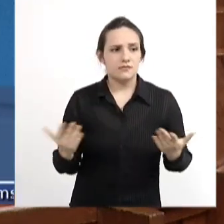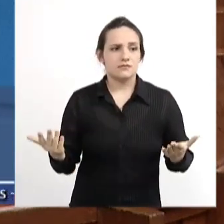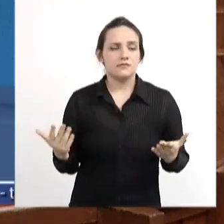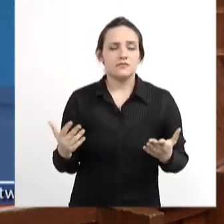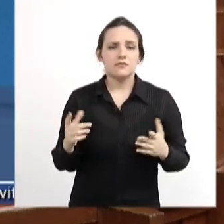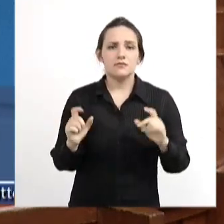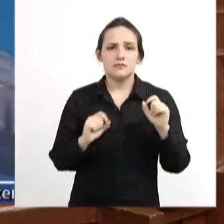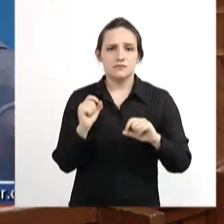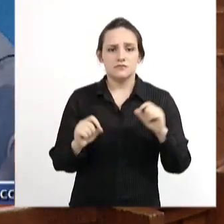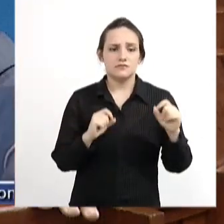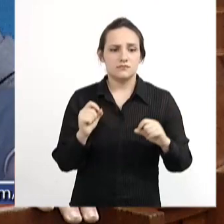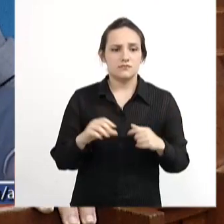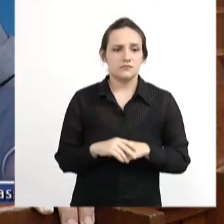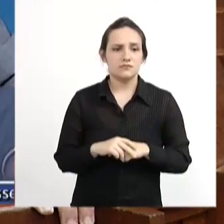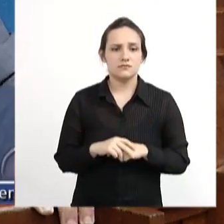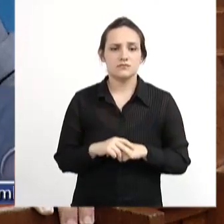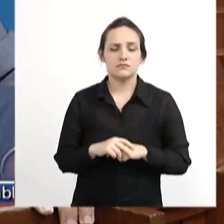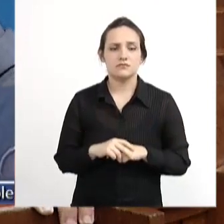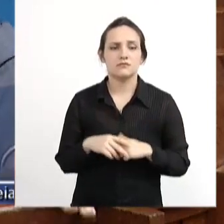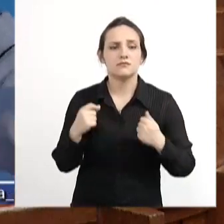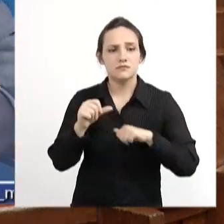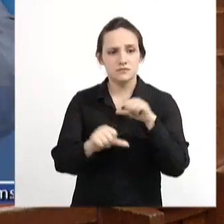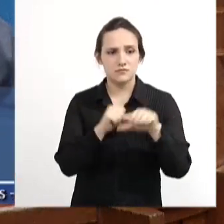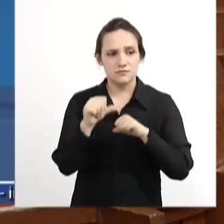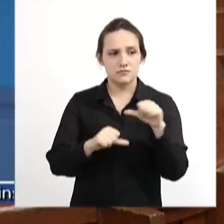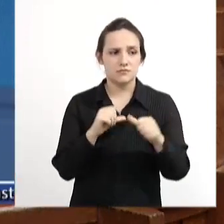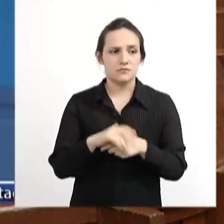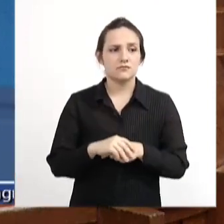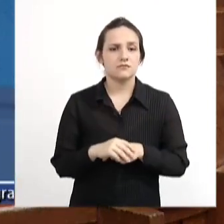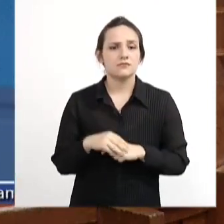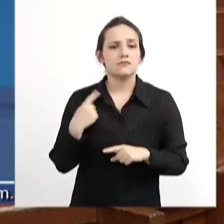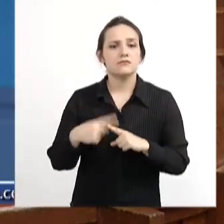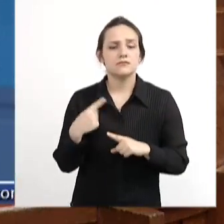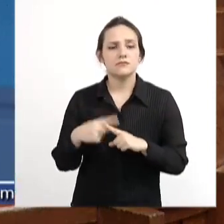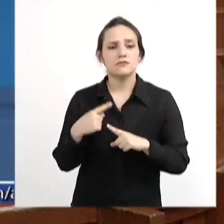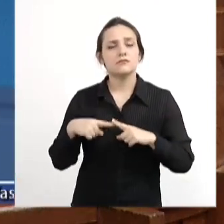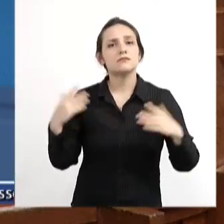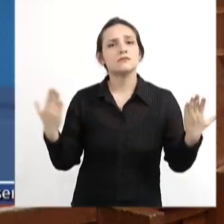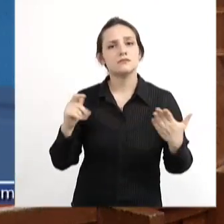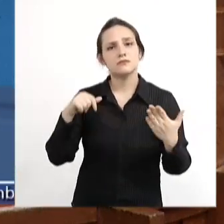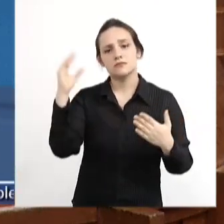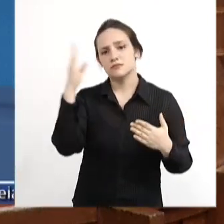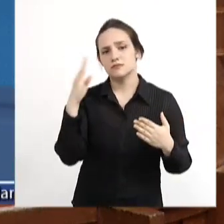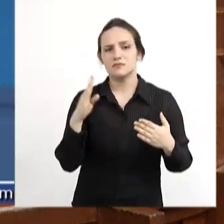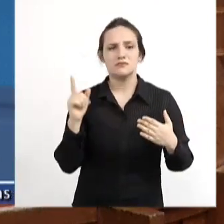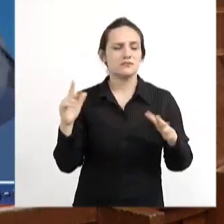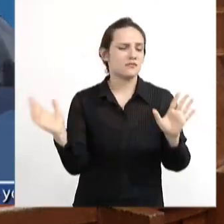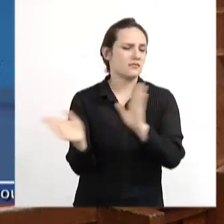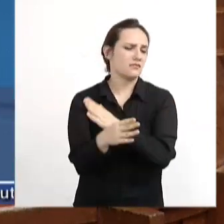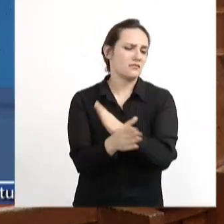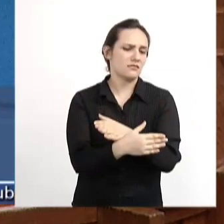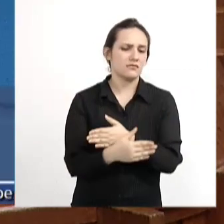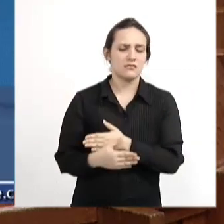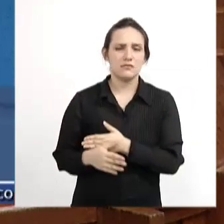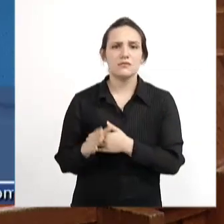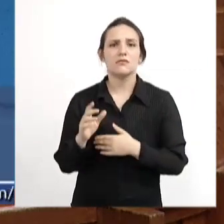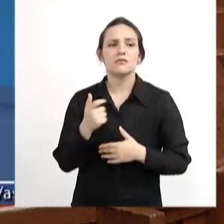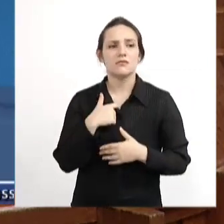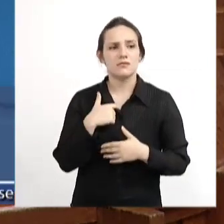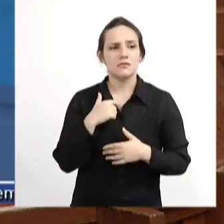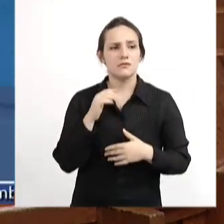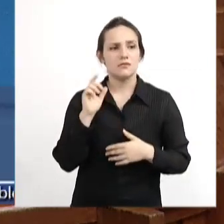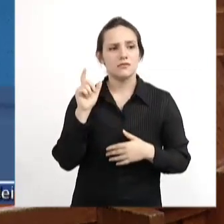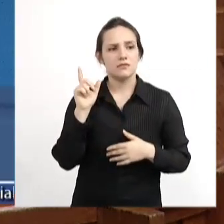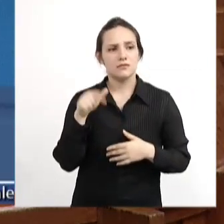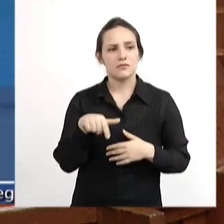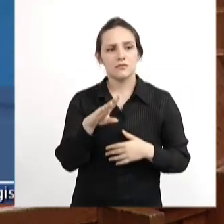coloca no seu patrimônio e transforma isso numa reserva indígena. Porque o que está acontecendo no Brasil é uma desordem e, como diz o Boris Casori,